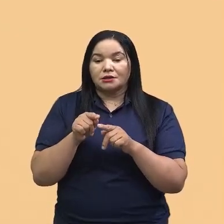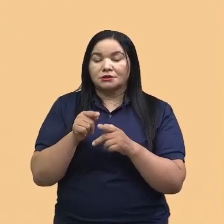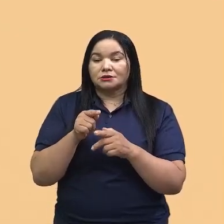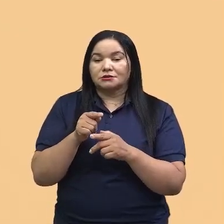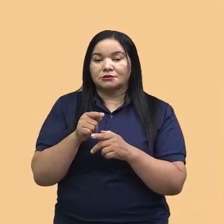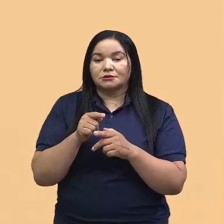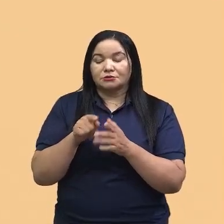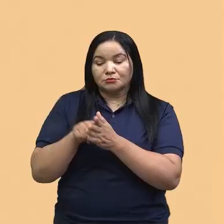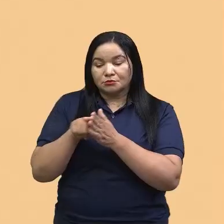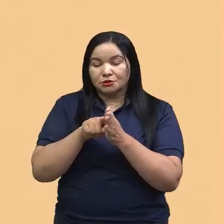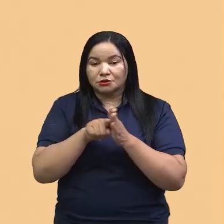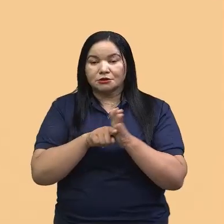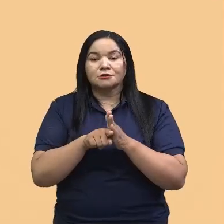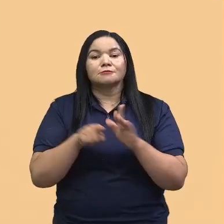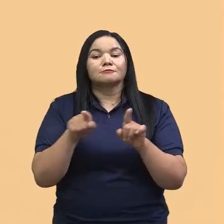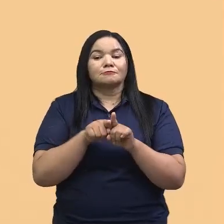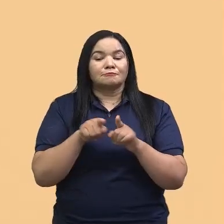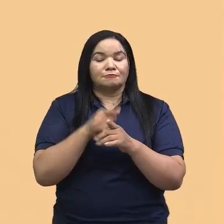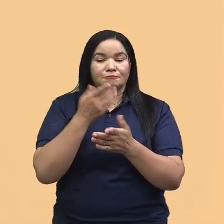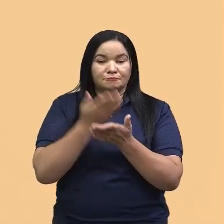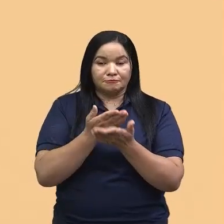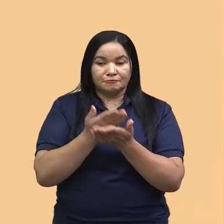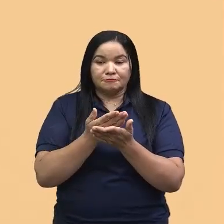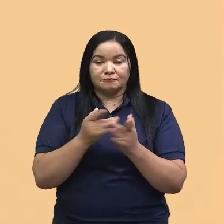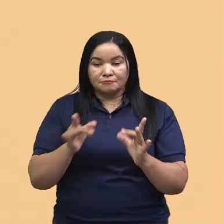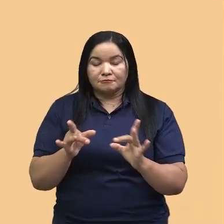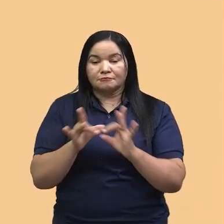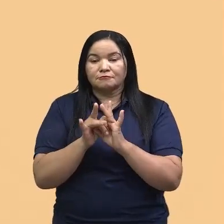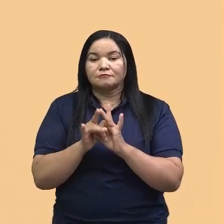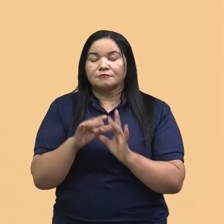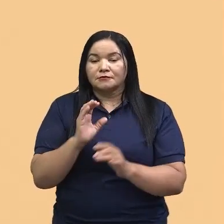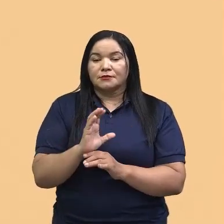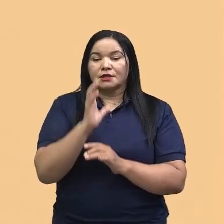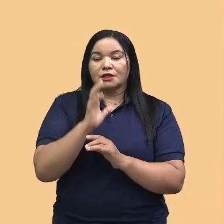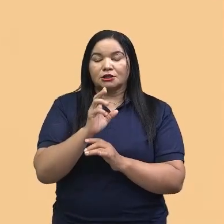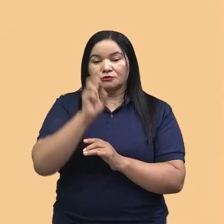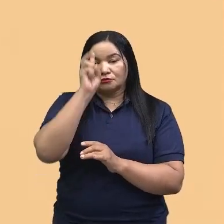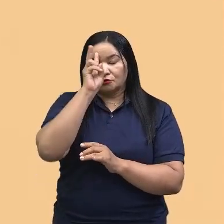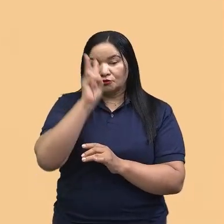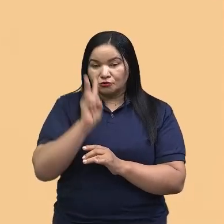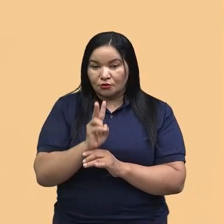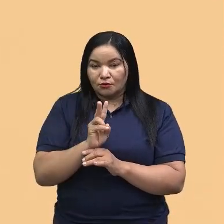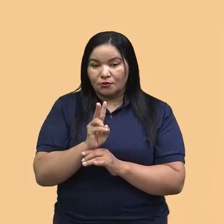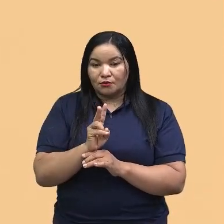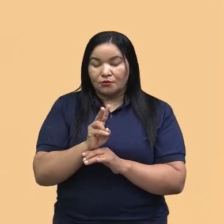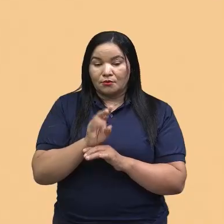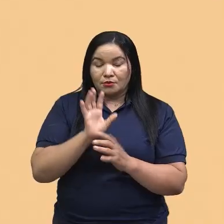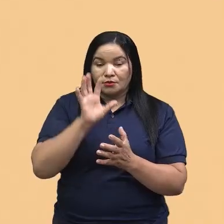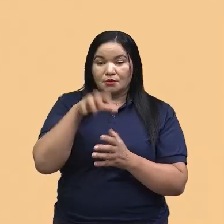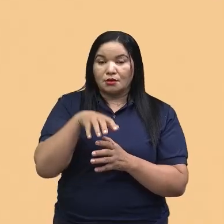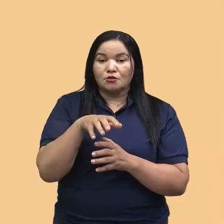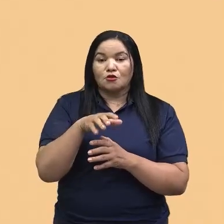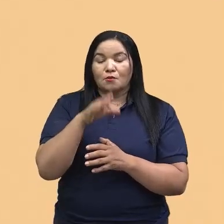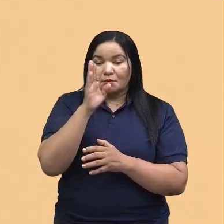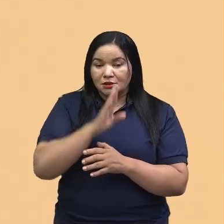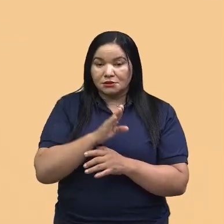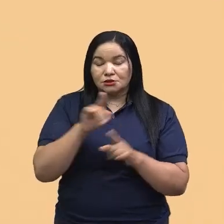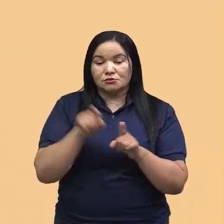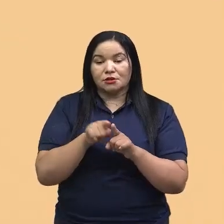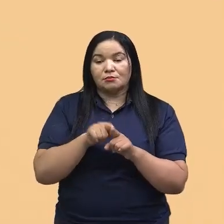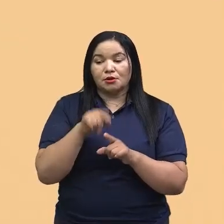a associação entre os fatos históricos ocorridos dentro do território brasileiro e